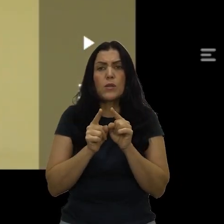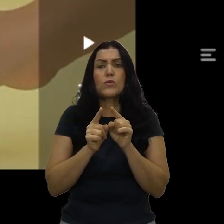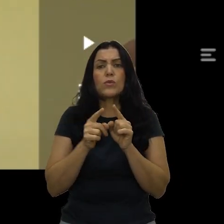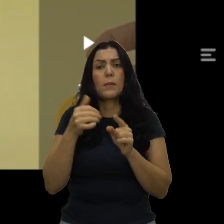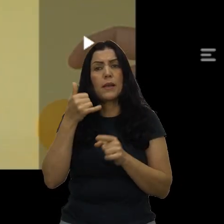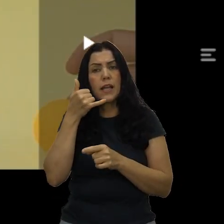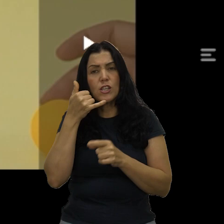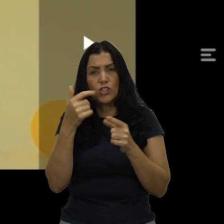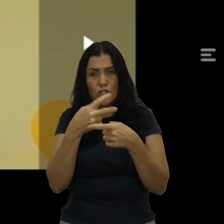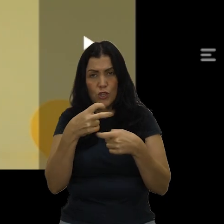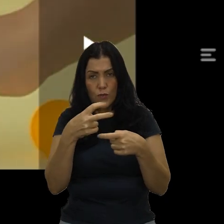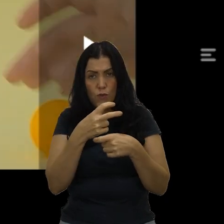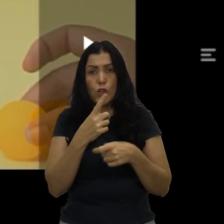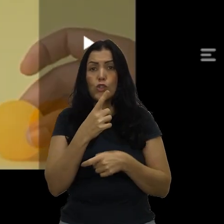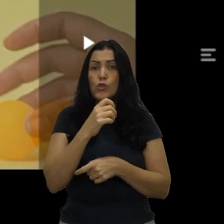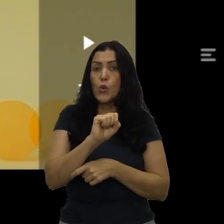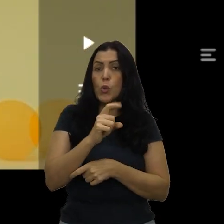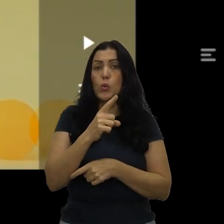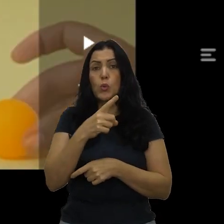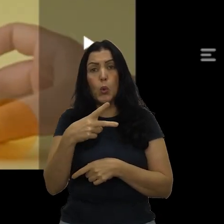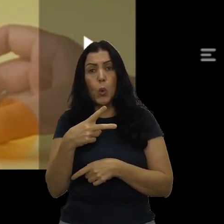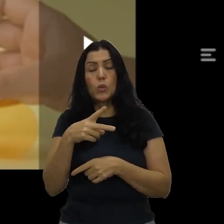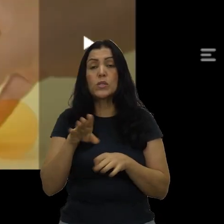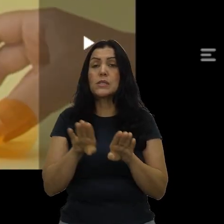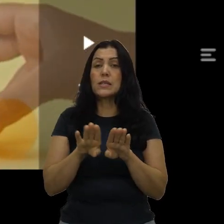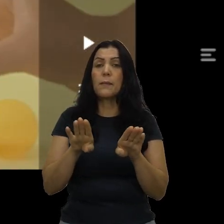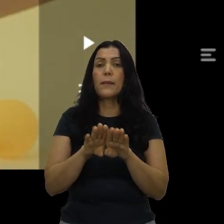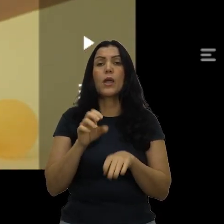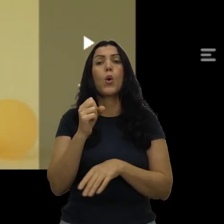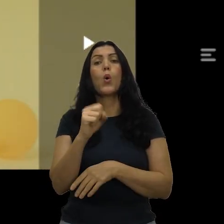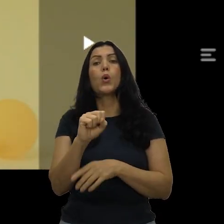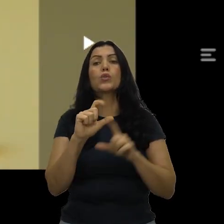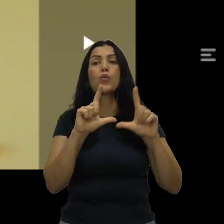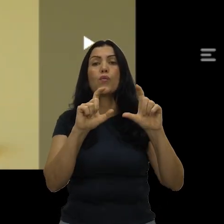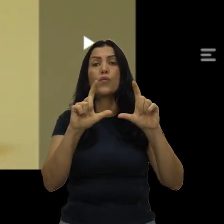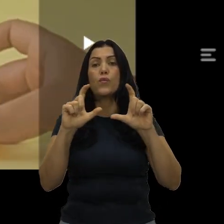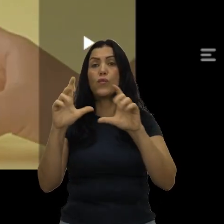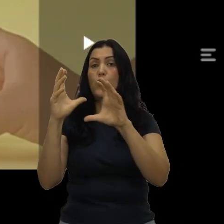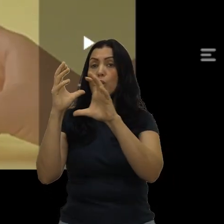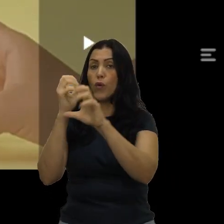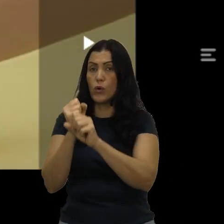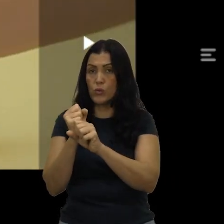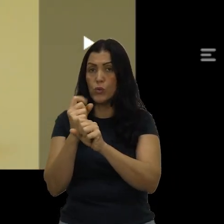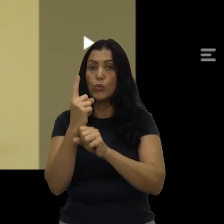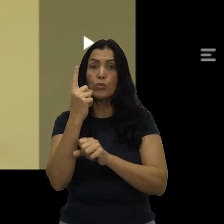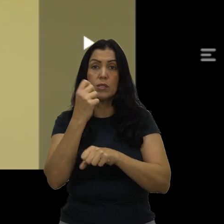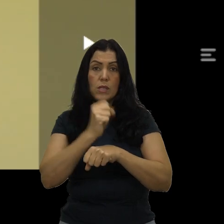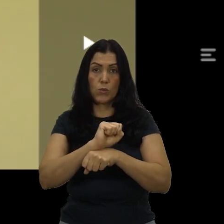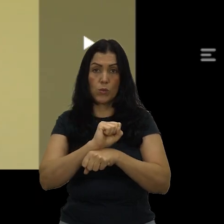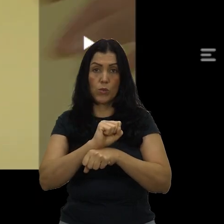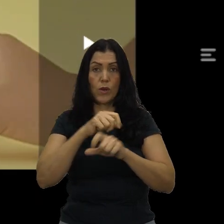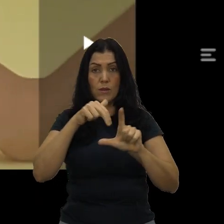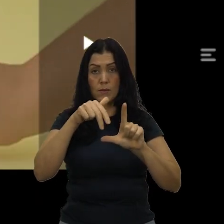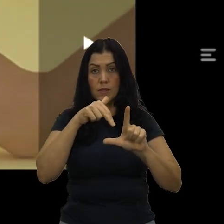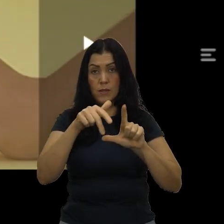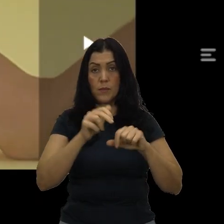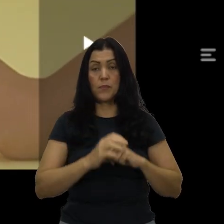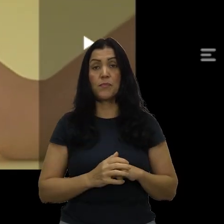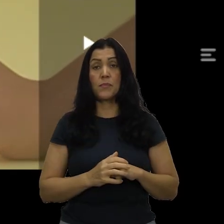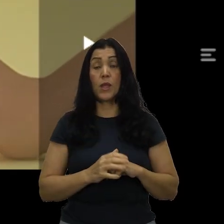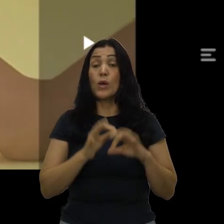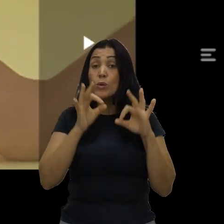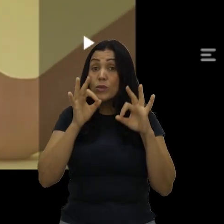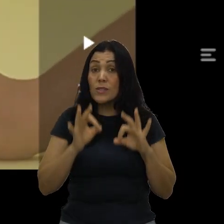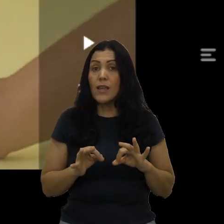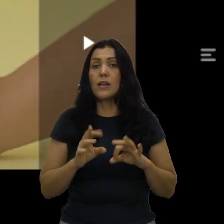menos, como 18, 12 ou até mesmo 8 fotos para cada segundo de animação.